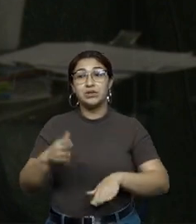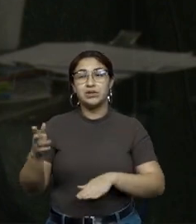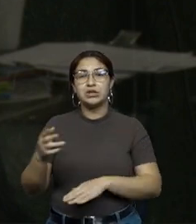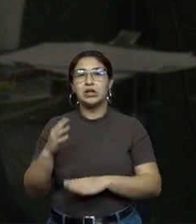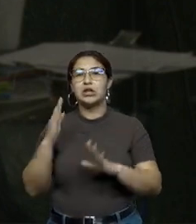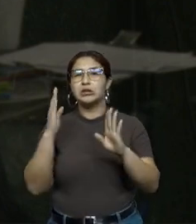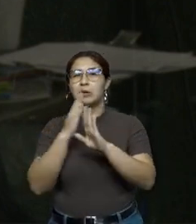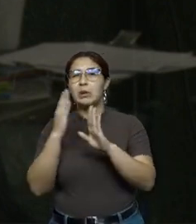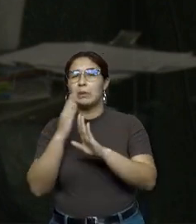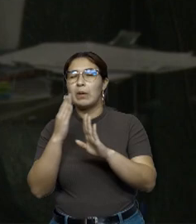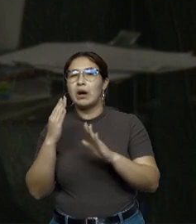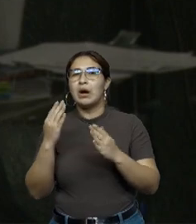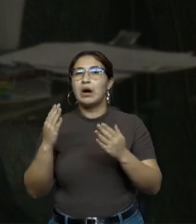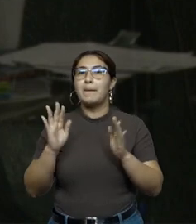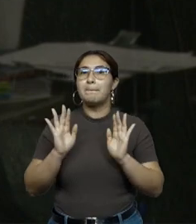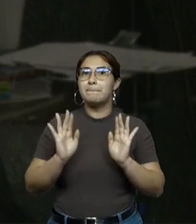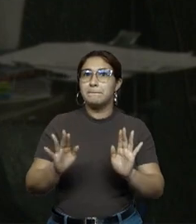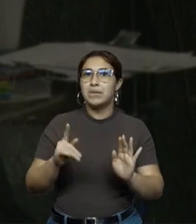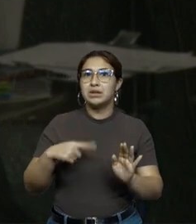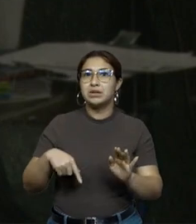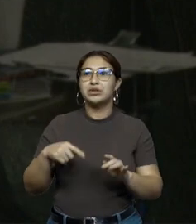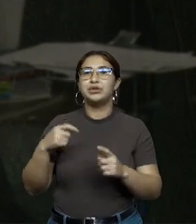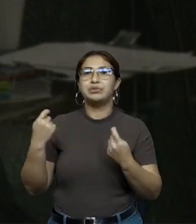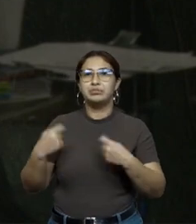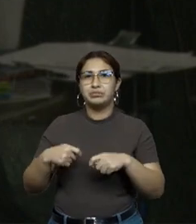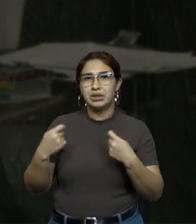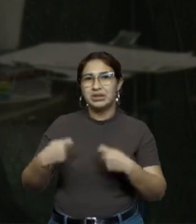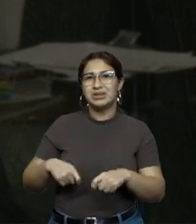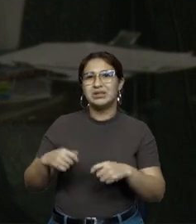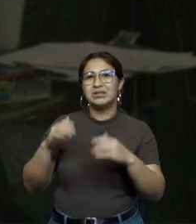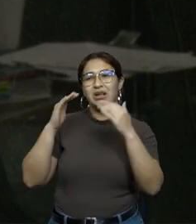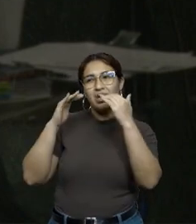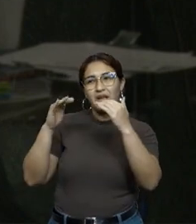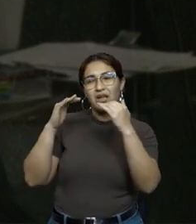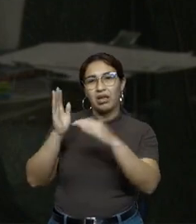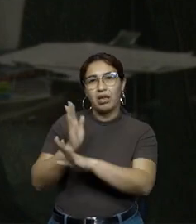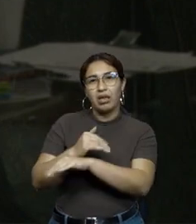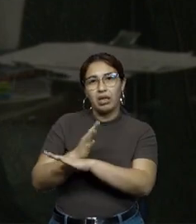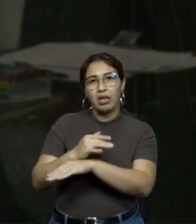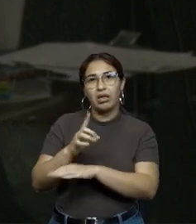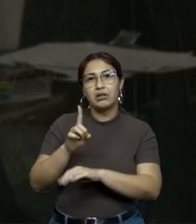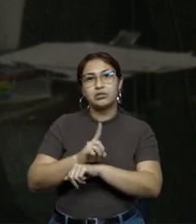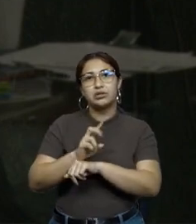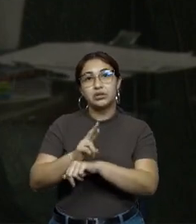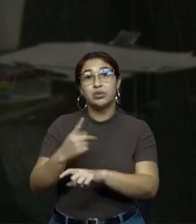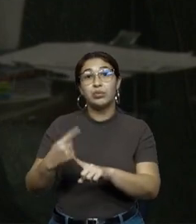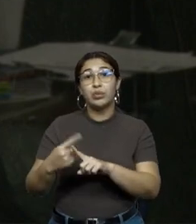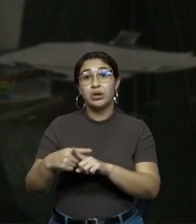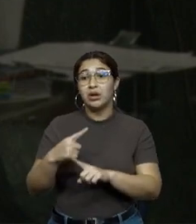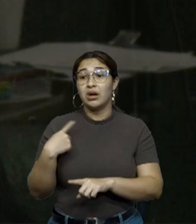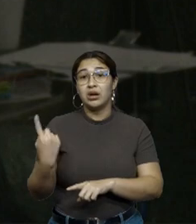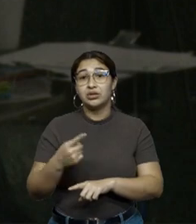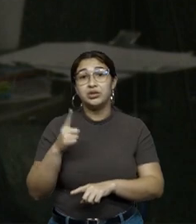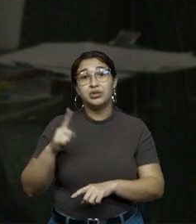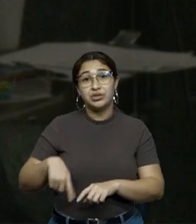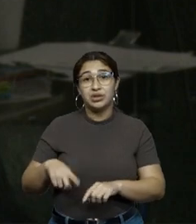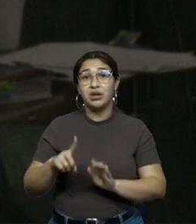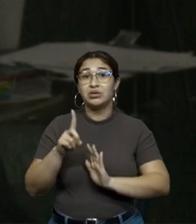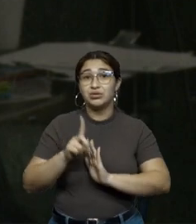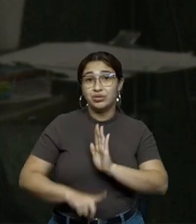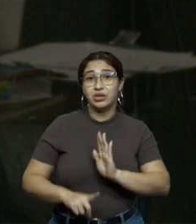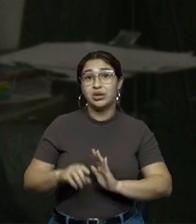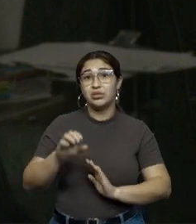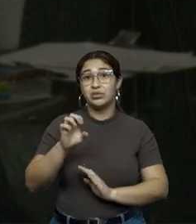Vista grossa mas nós ficamos devendo favor para direções de escola a gente não quer beber favor para ninguém porque é direito nosso cueca nos